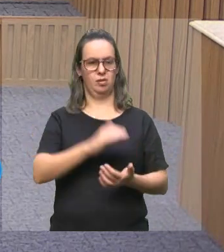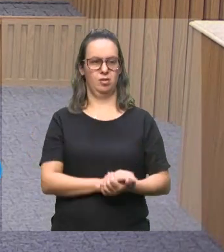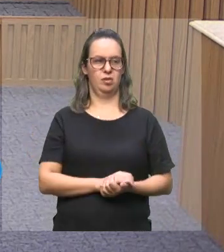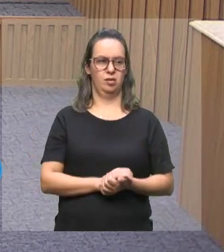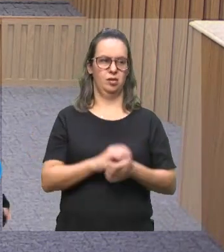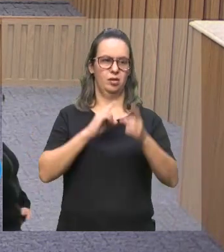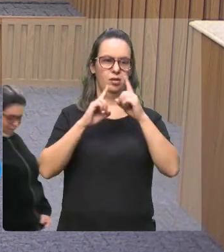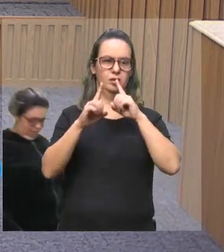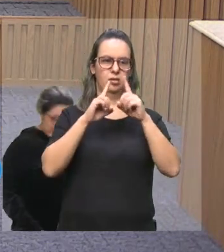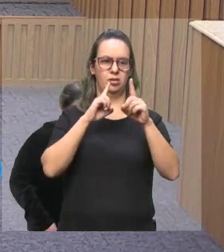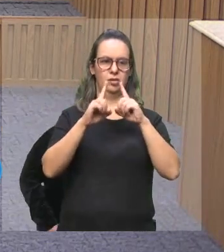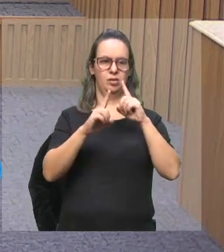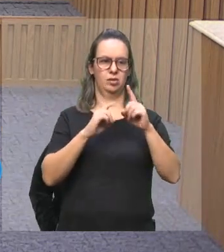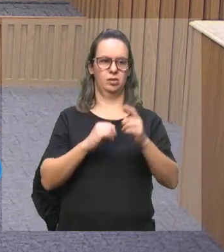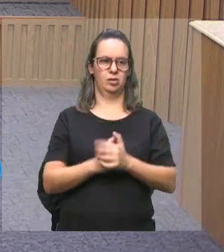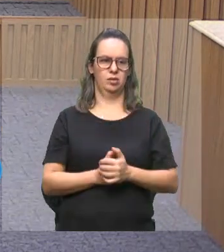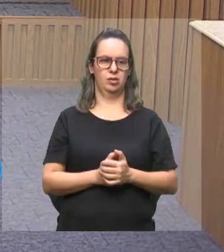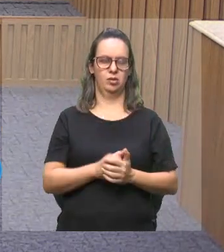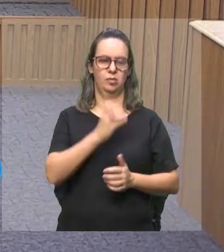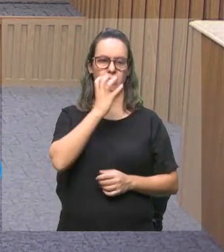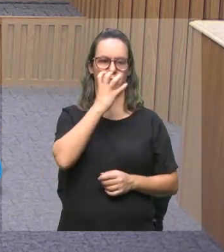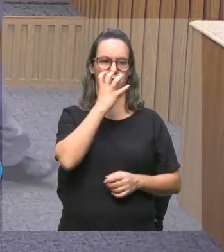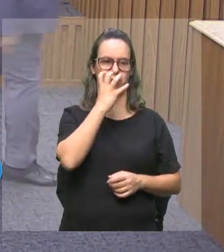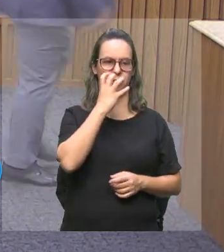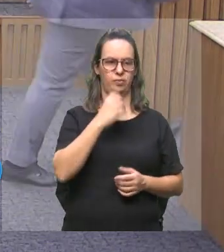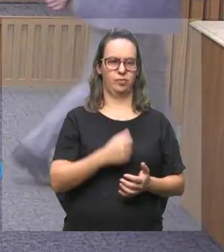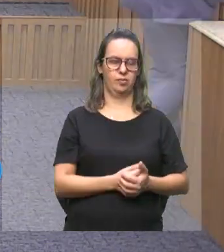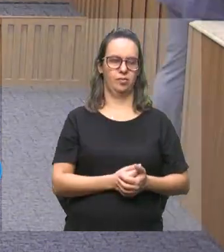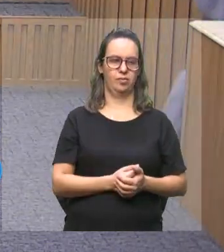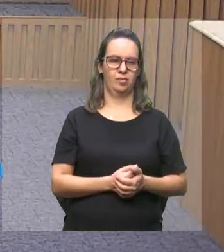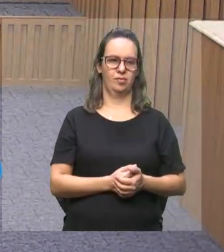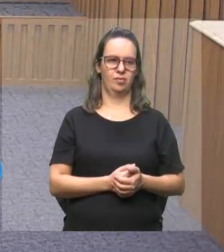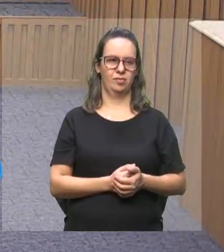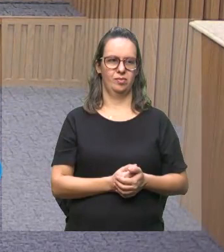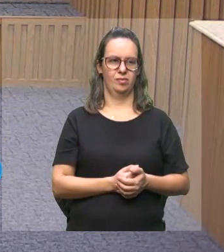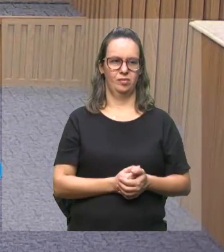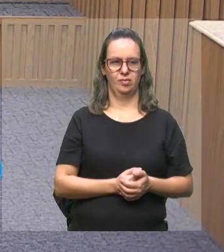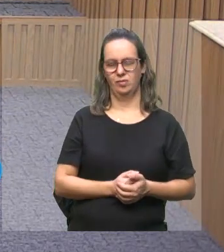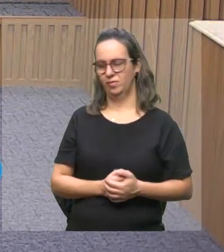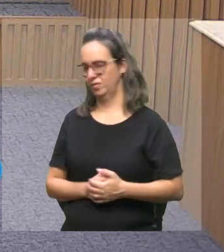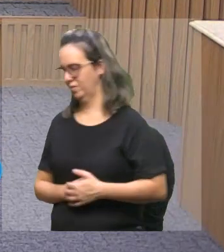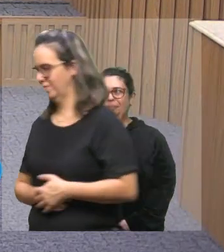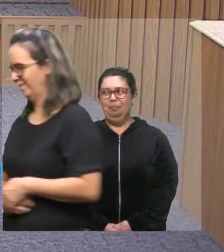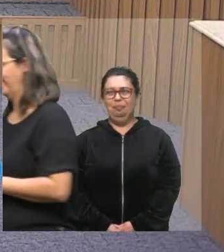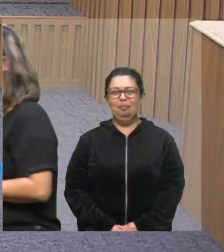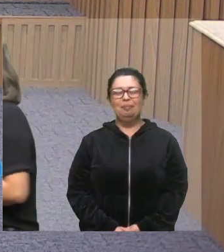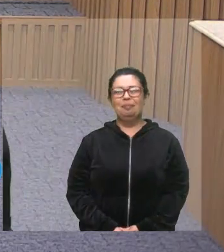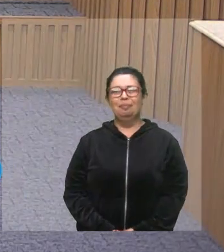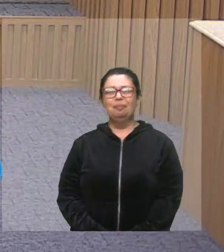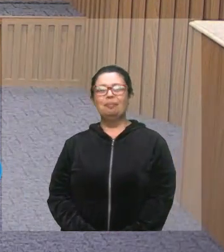Continua a discussão? Peço a palavra. Com a palavra, o vereador Alexandre Cobra Vêncio.